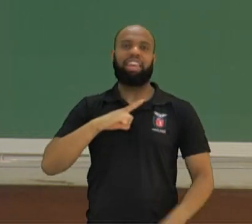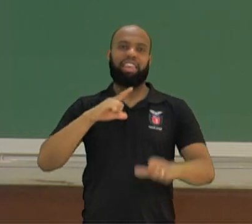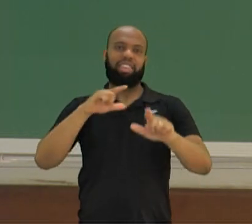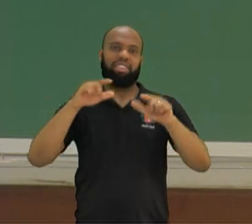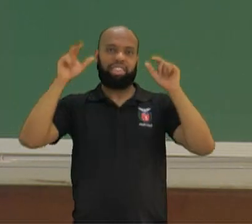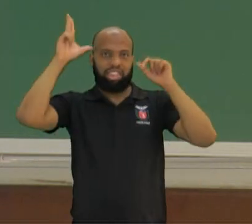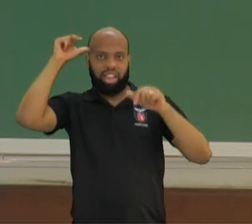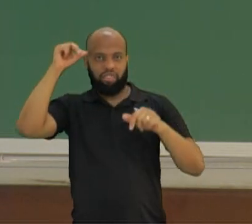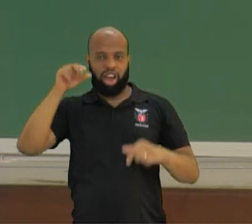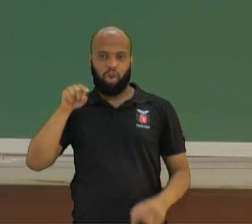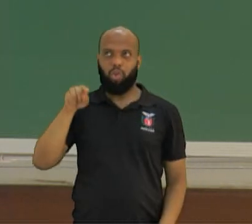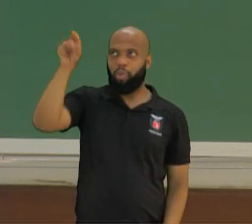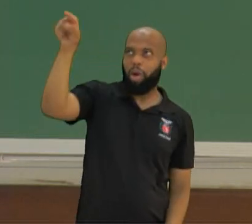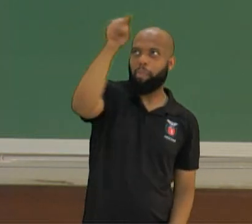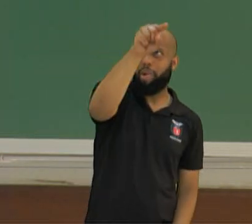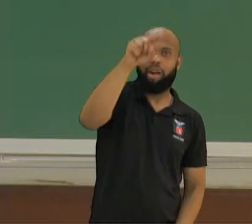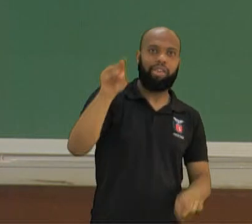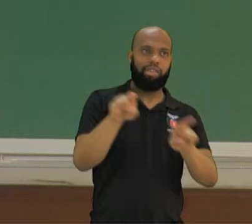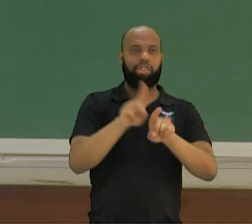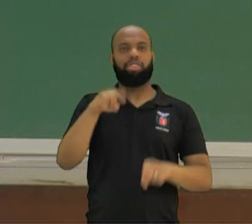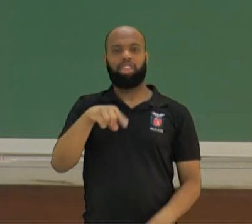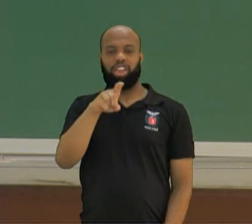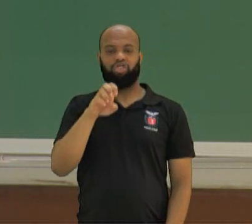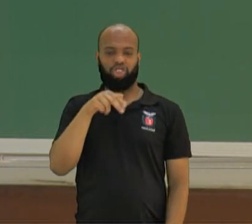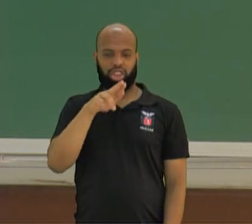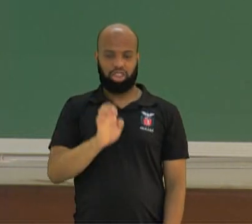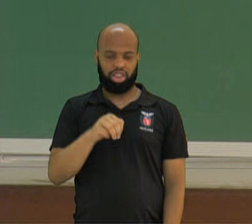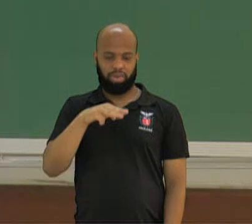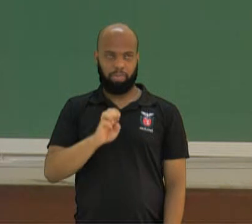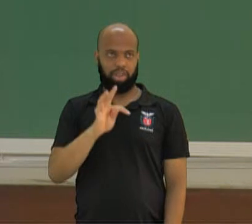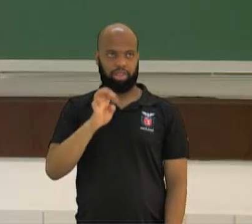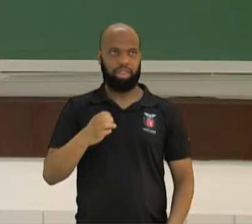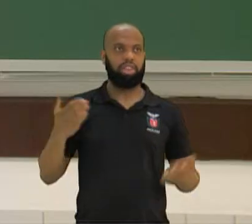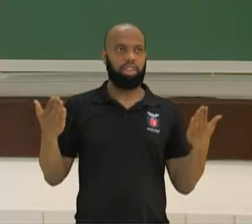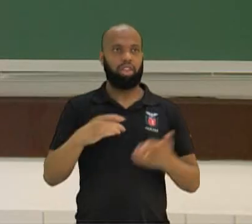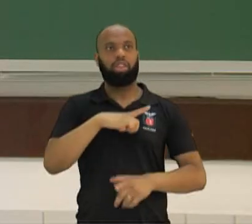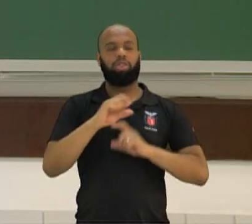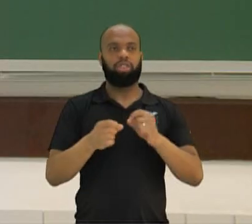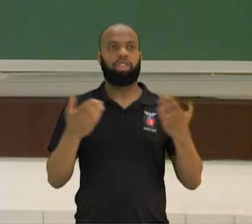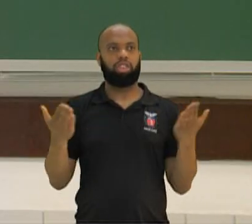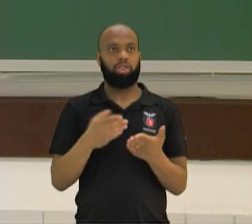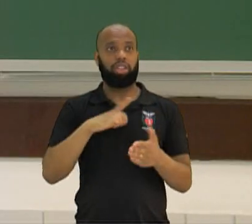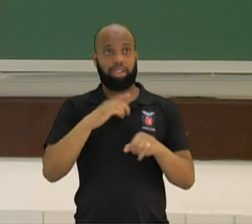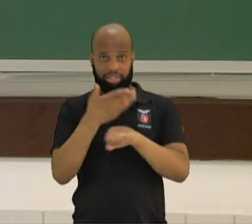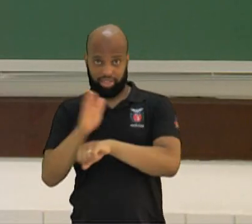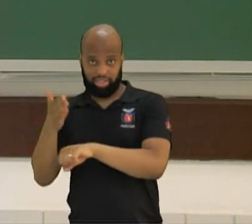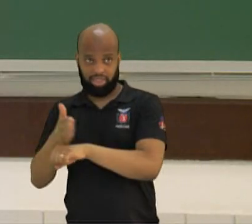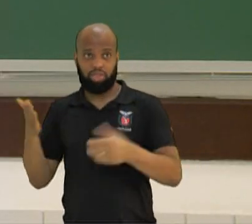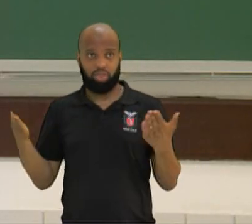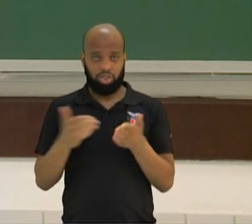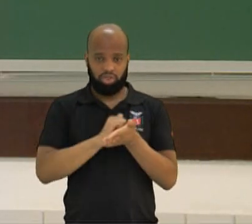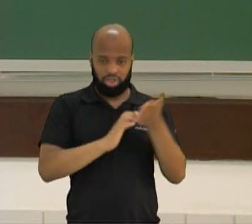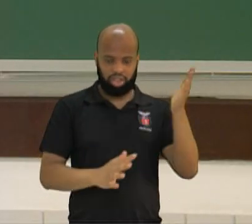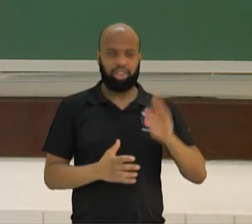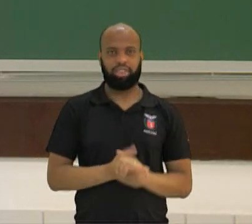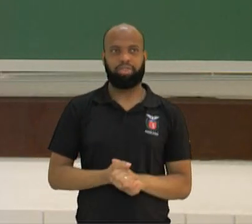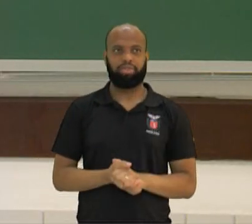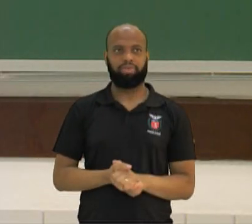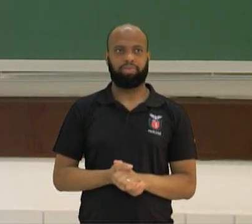cavalo, ou seja, também uma posição de xeque mate. Agora a gente vai para nossos exercícios, nossas atividades.